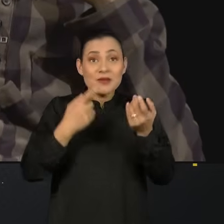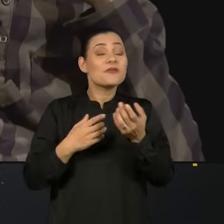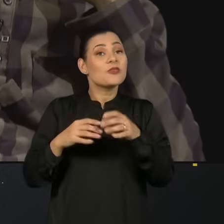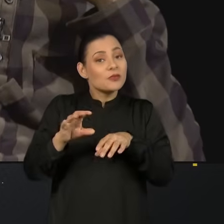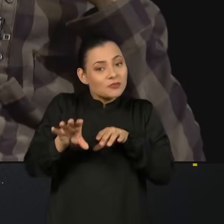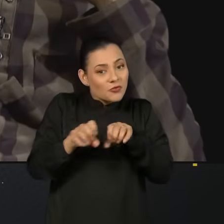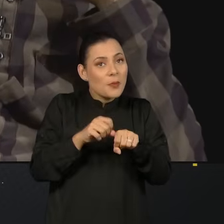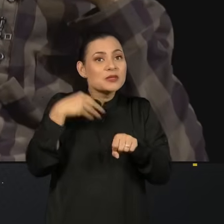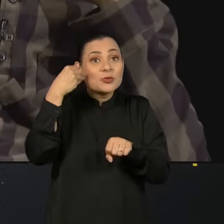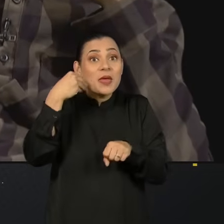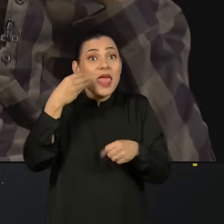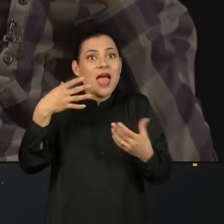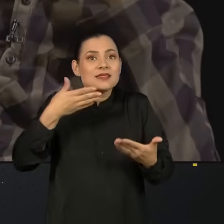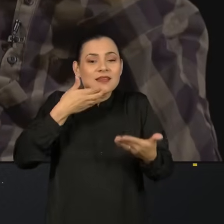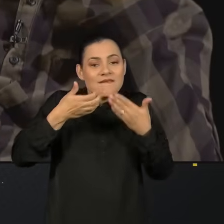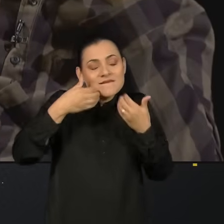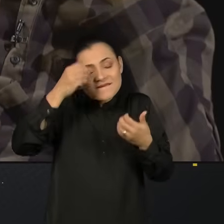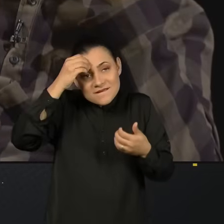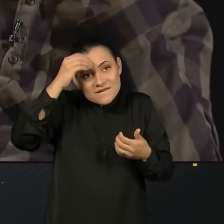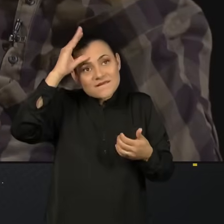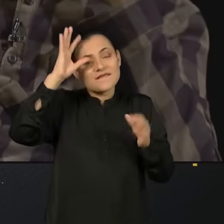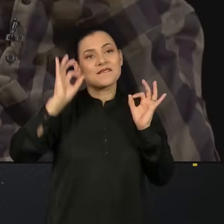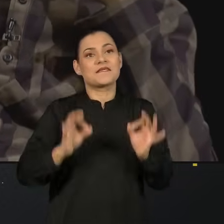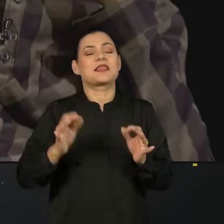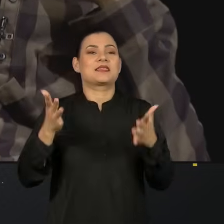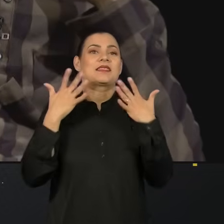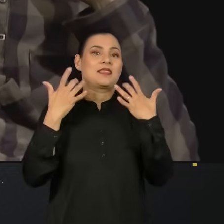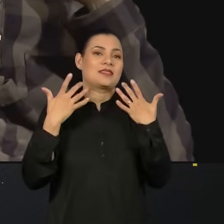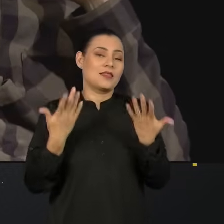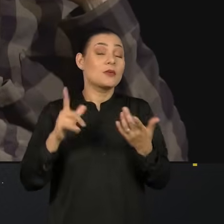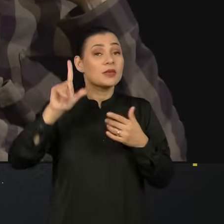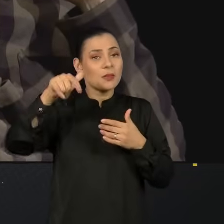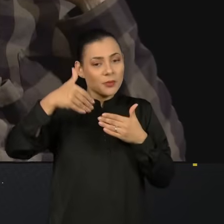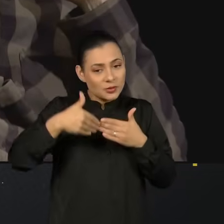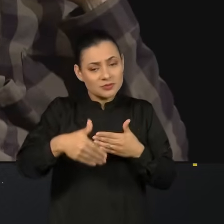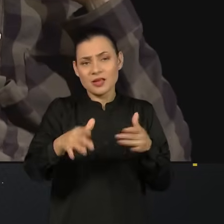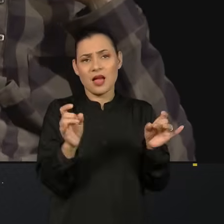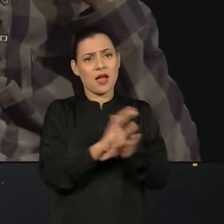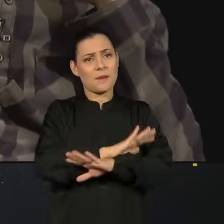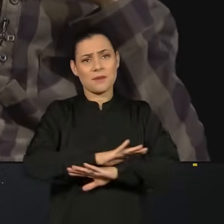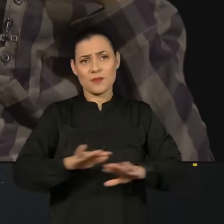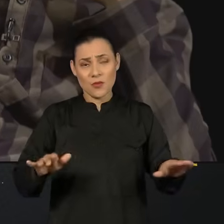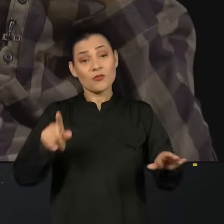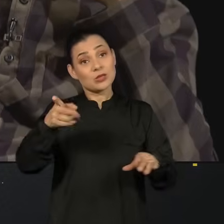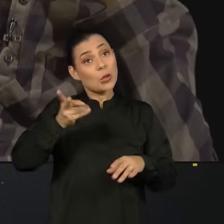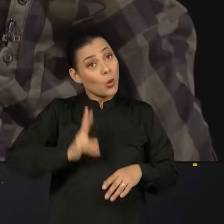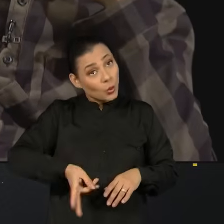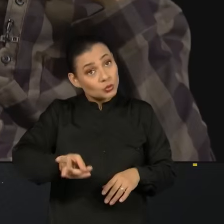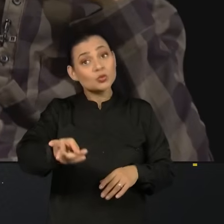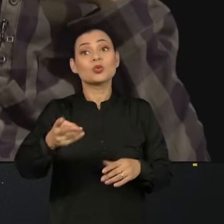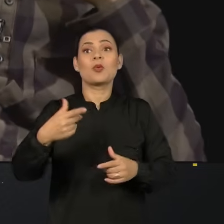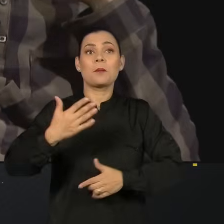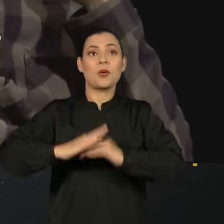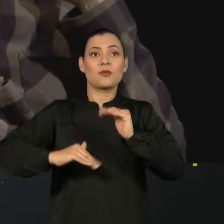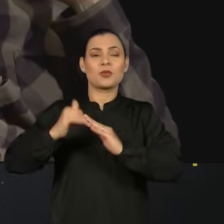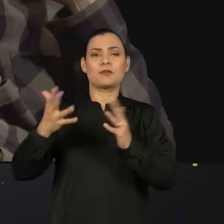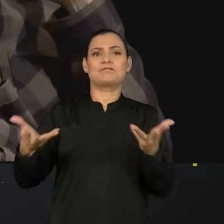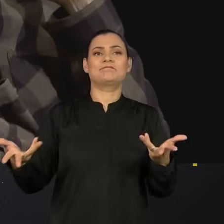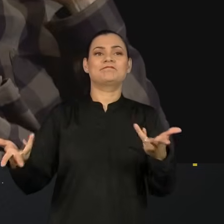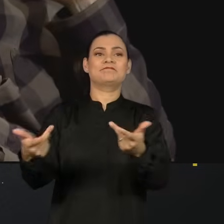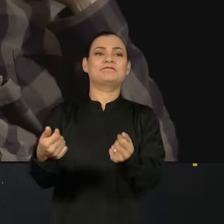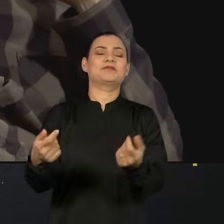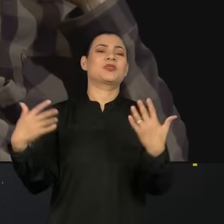formação, o nosso aprendizado do fazer teatral. E depois que acabou o Pó de Minoga, você continuou a sua carreira